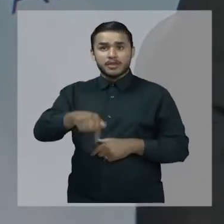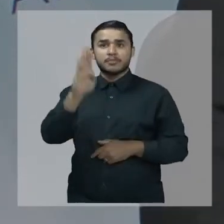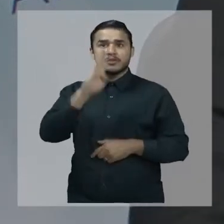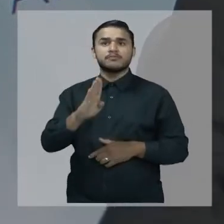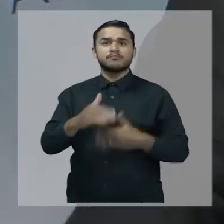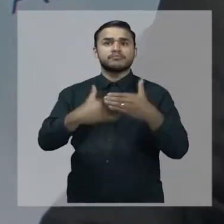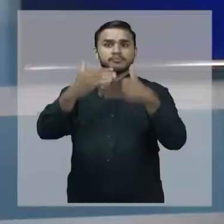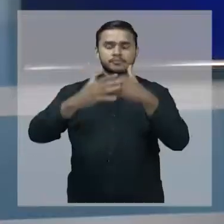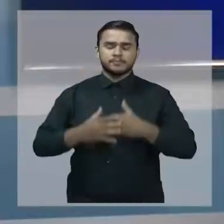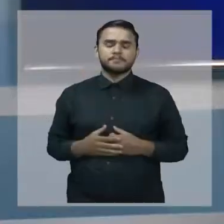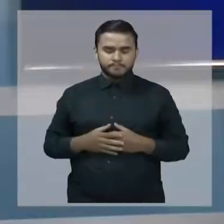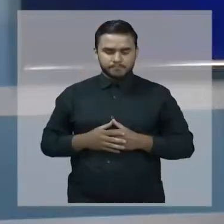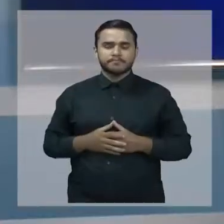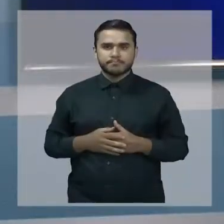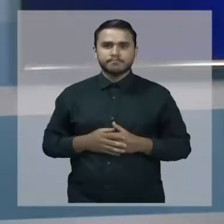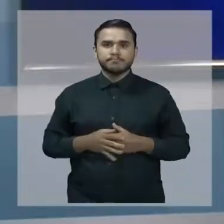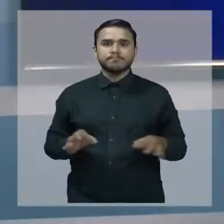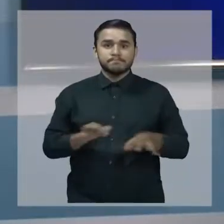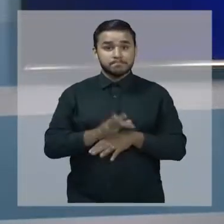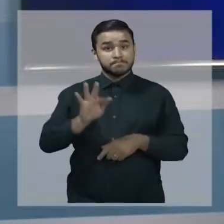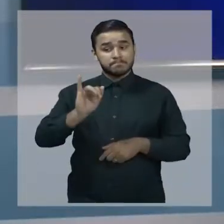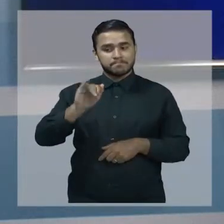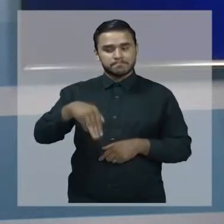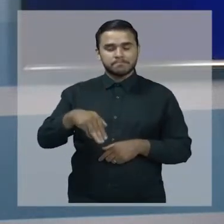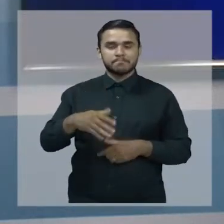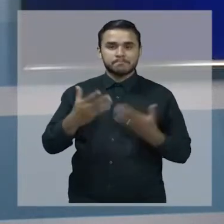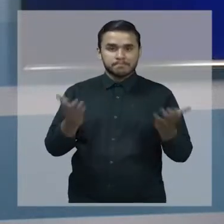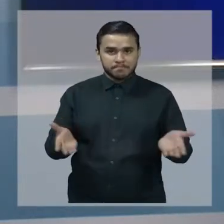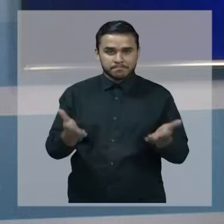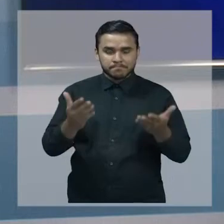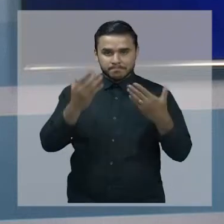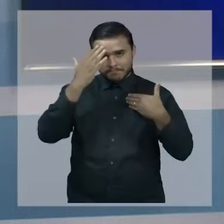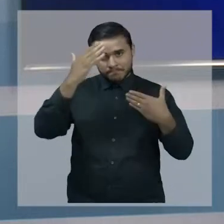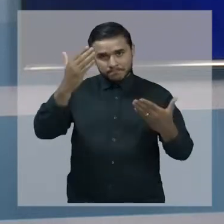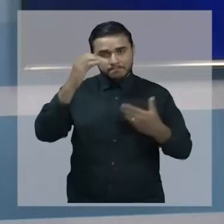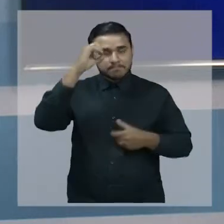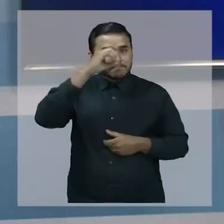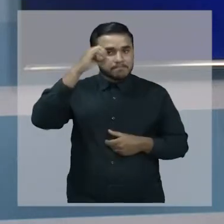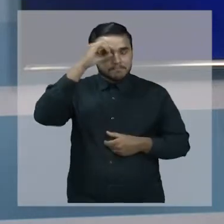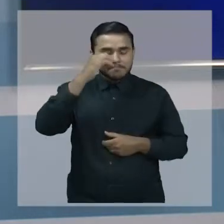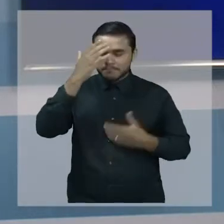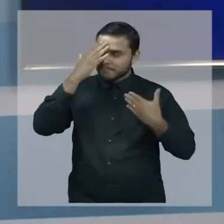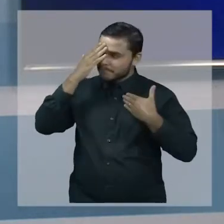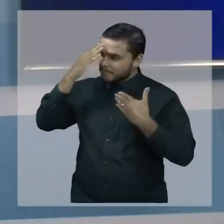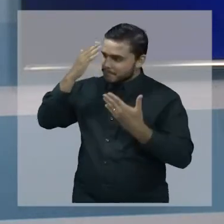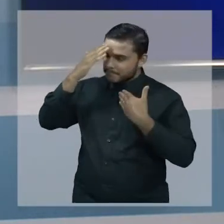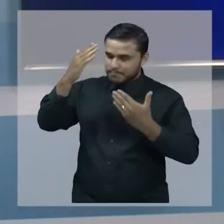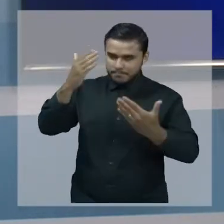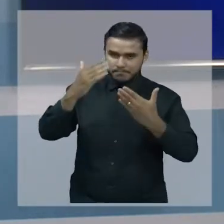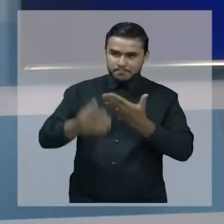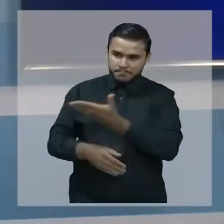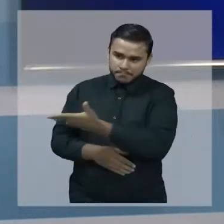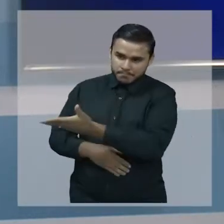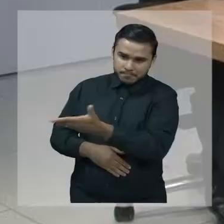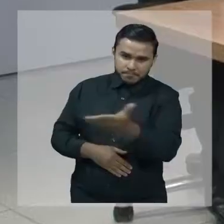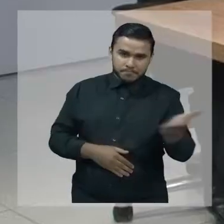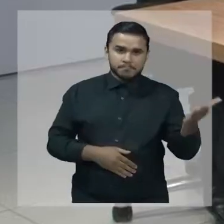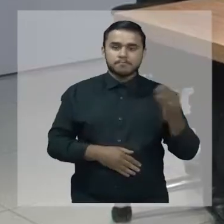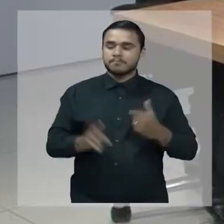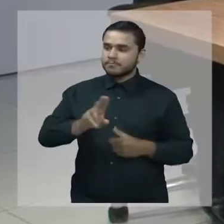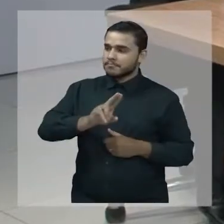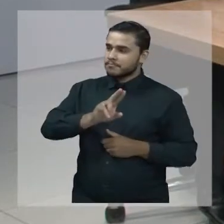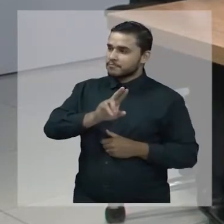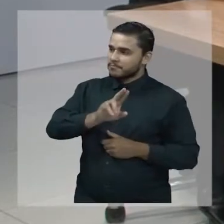momento e vai crescer. Com essas colocações, nós finalizamos mais uma edição do programa Observatório pela TV Fortaleza, canal 6 da Multiplay. Agradecendo aqui aos